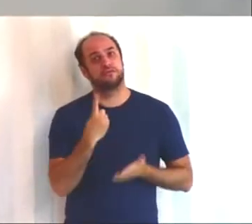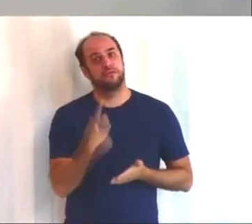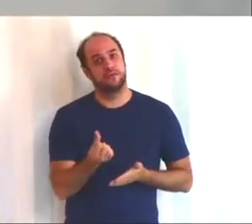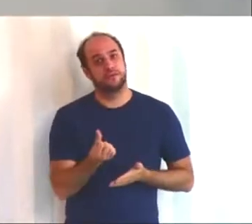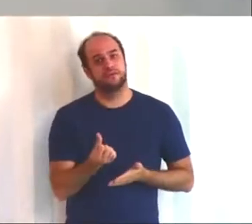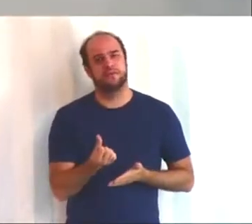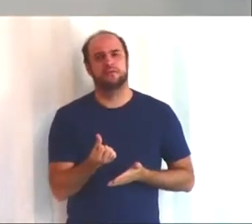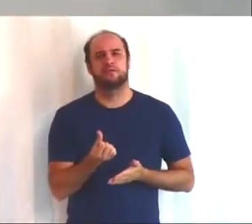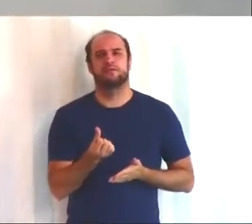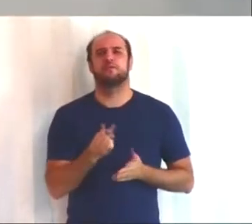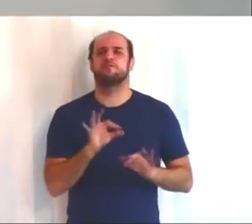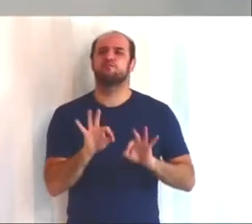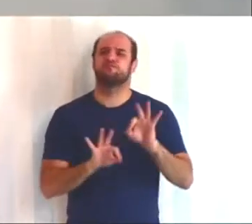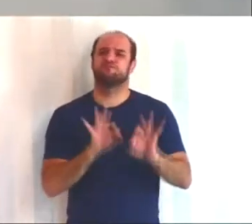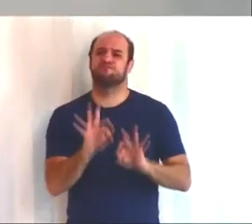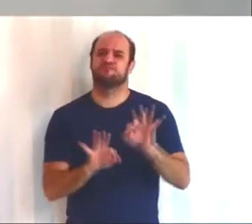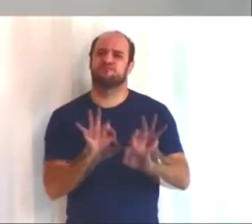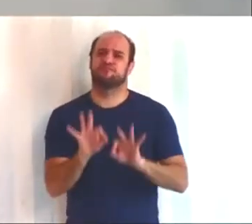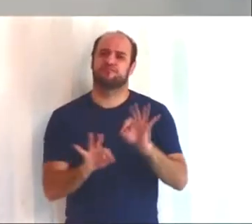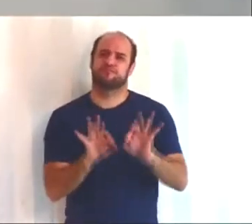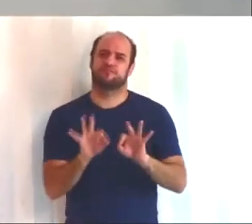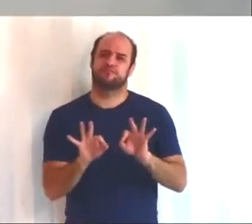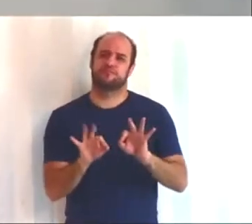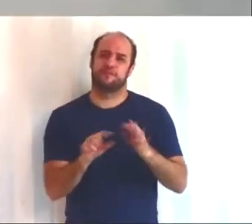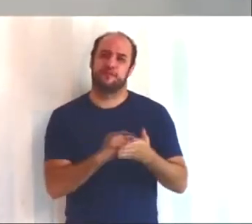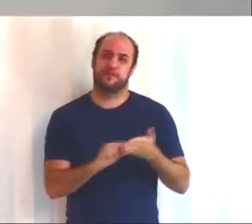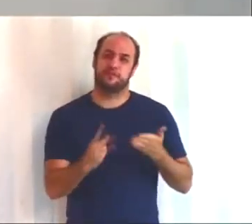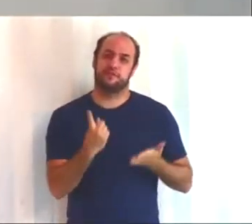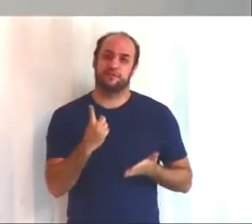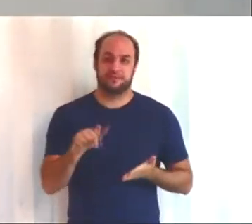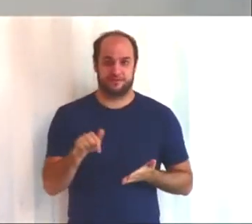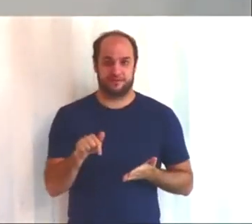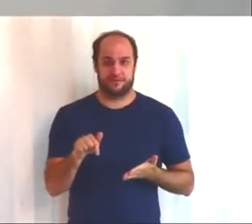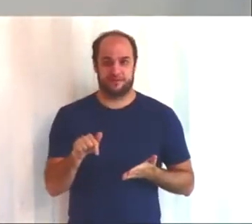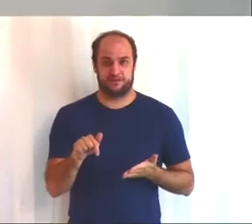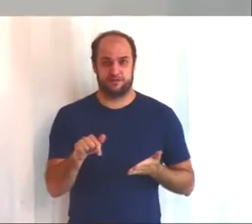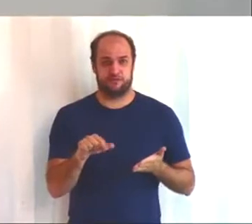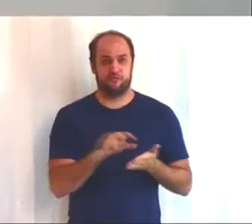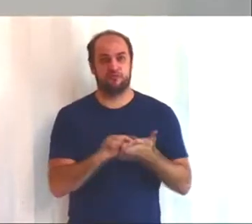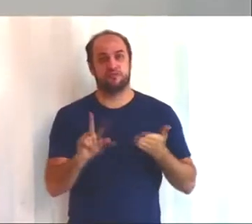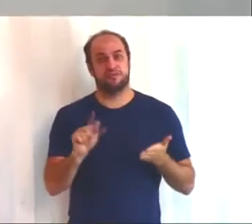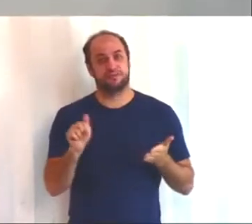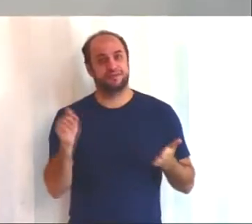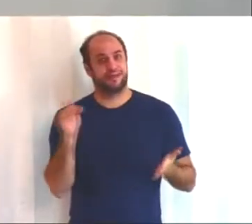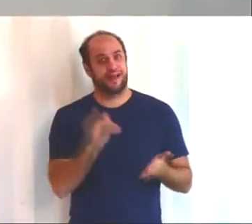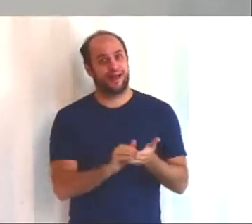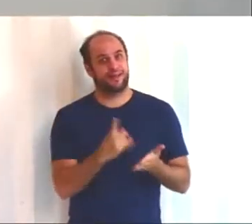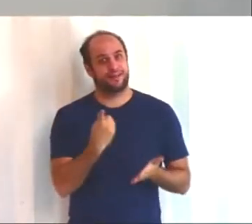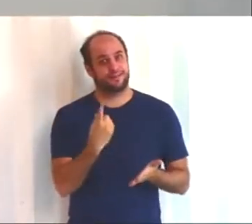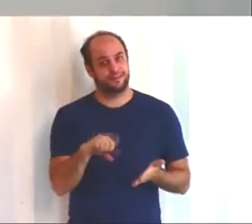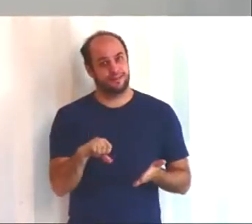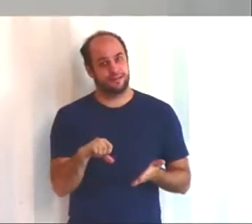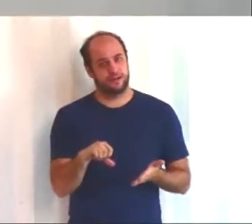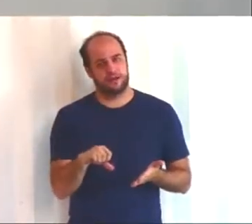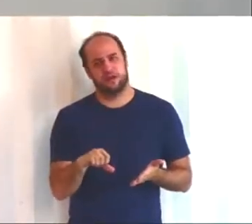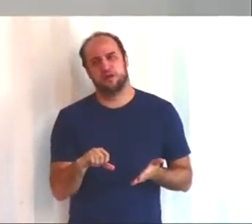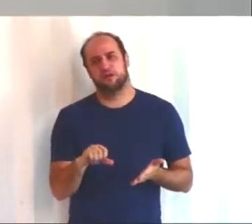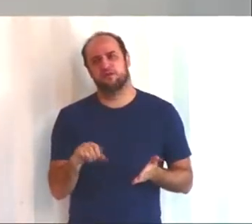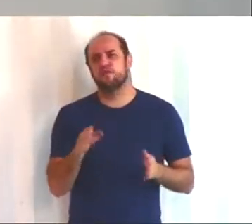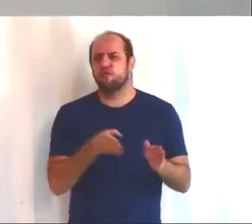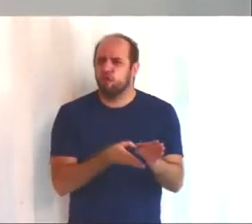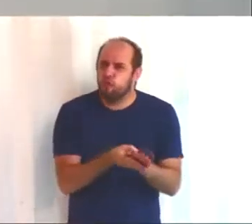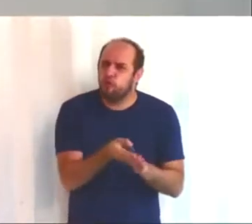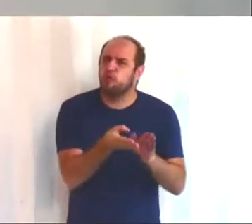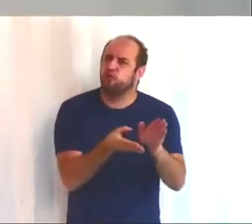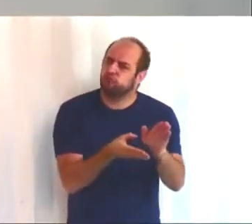o motivo. E no versículo 17, do versículo 17 até o versículo 19, o consolo